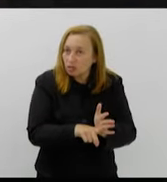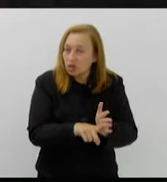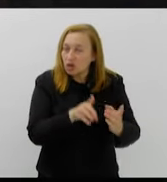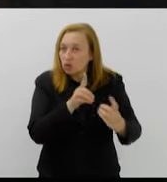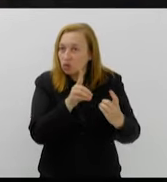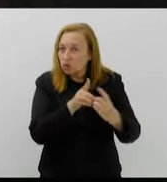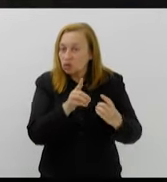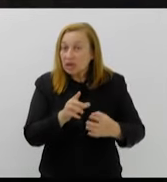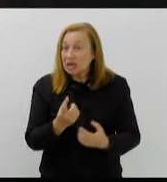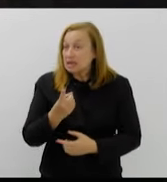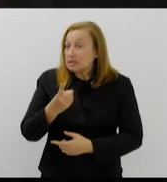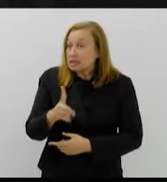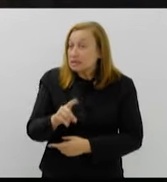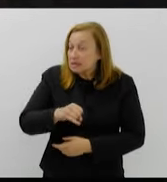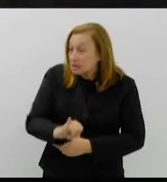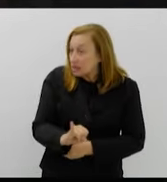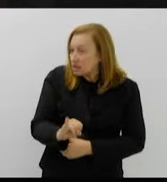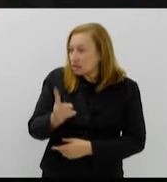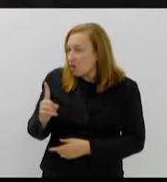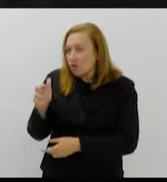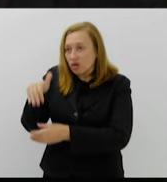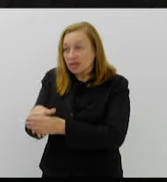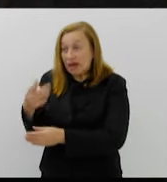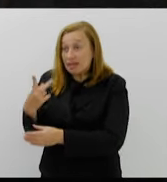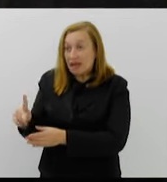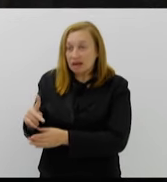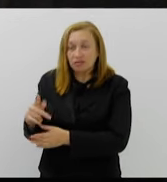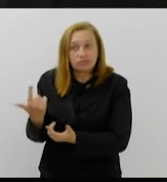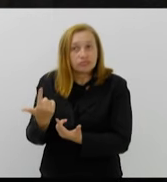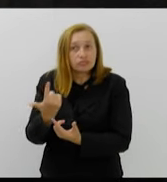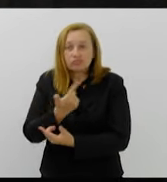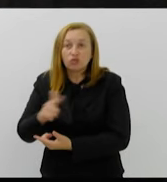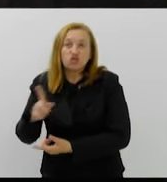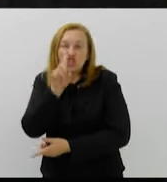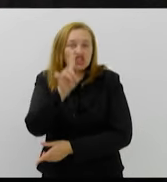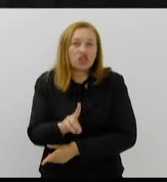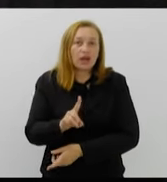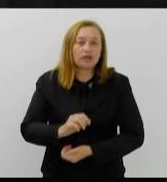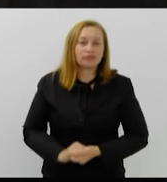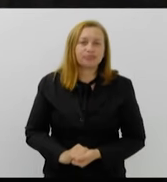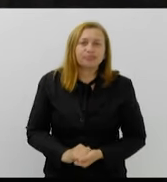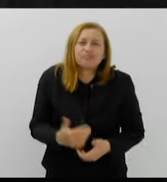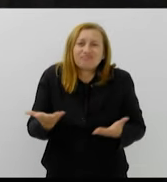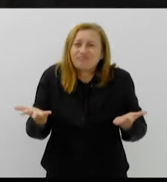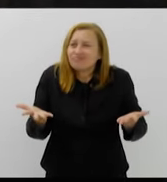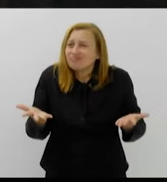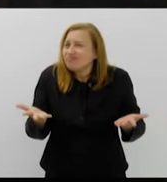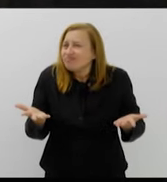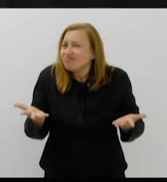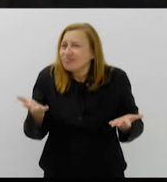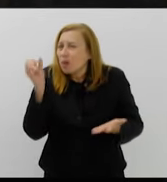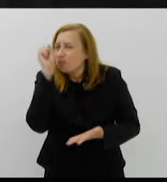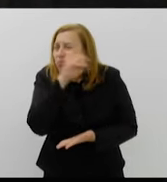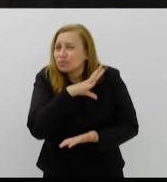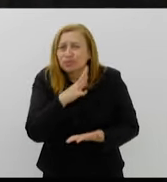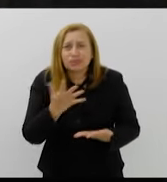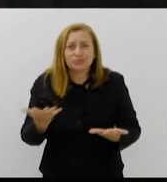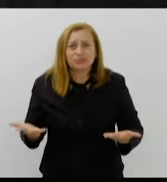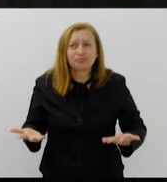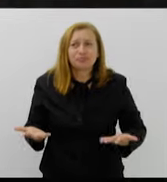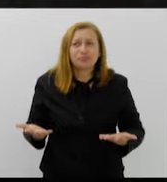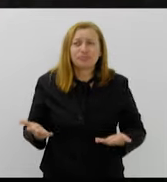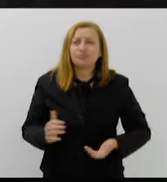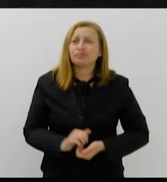teria direito a ter acesso à saúde do município é algo estarrecedor